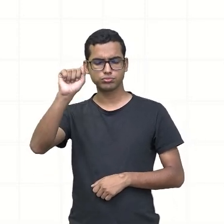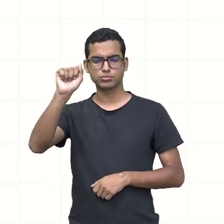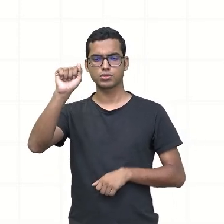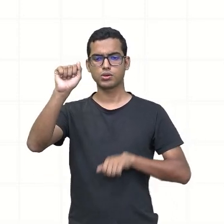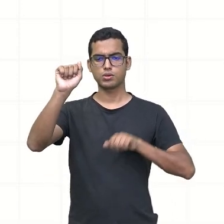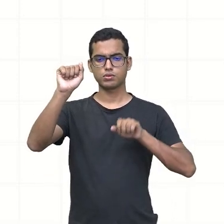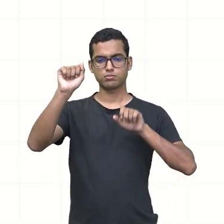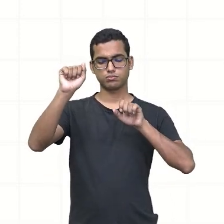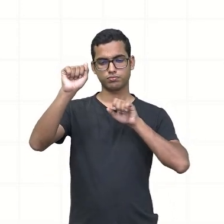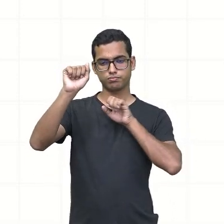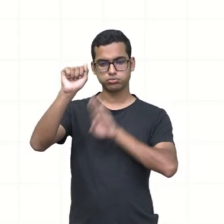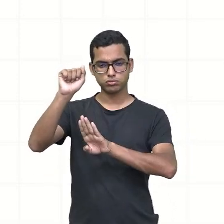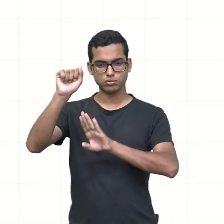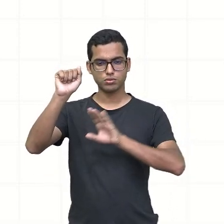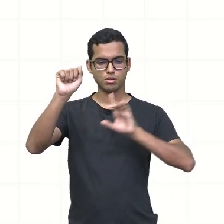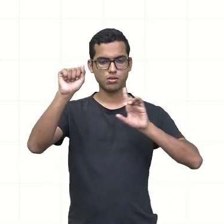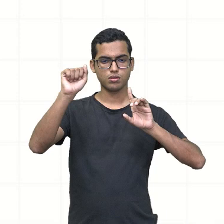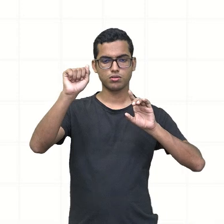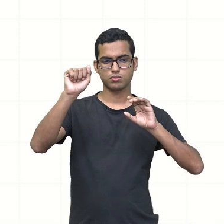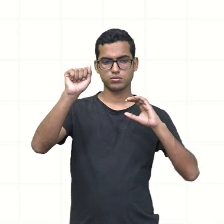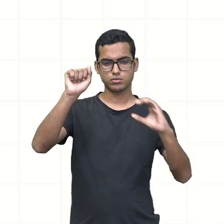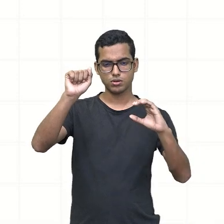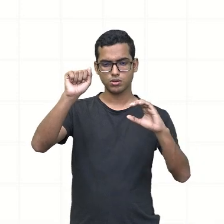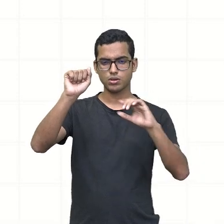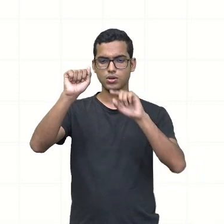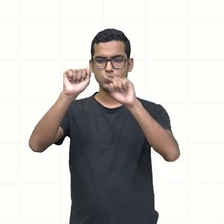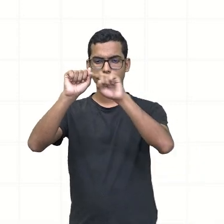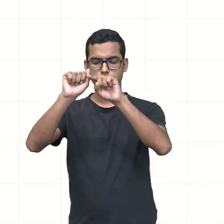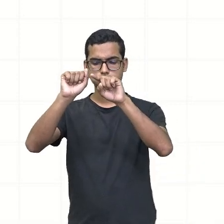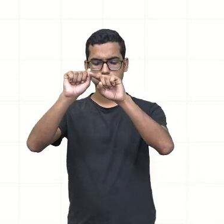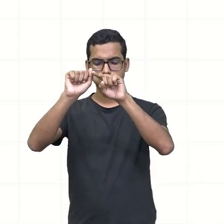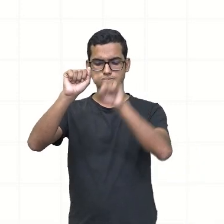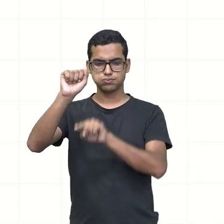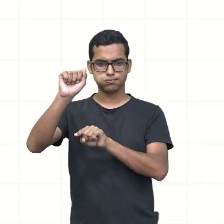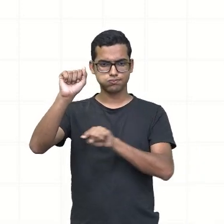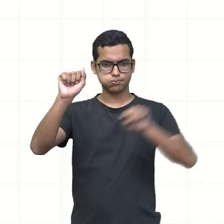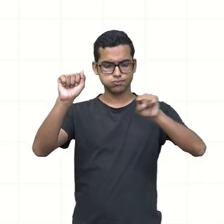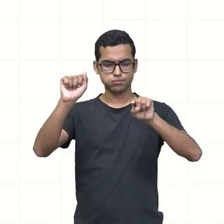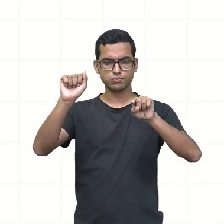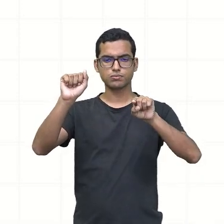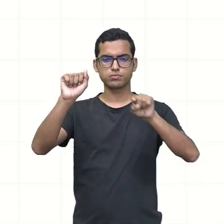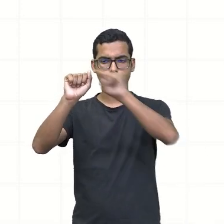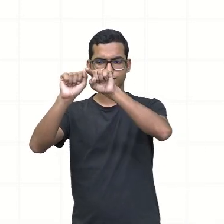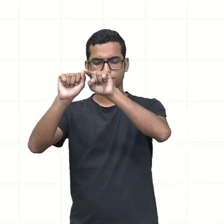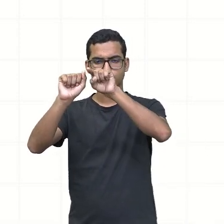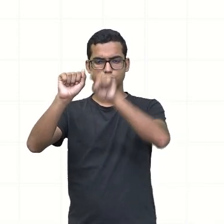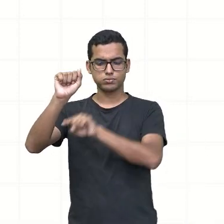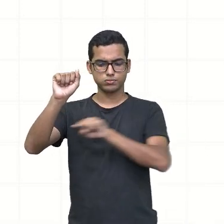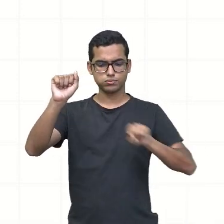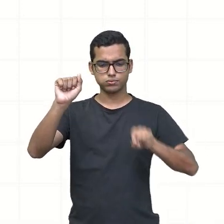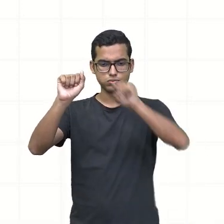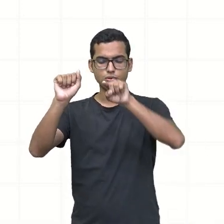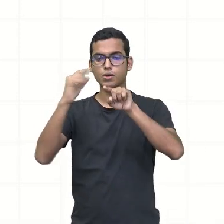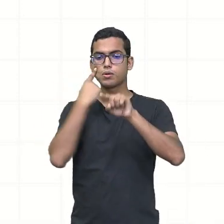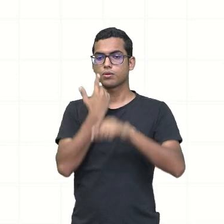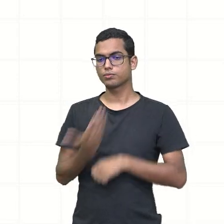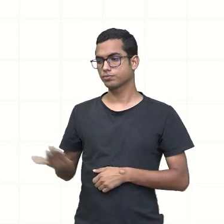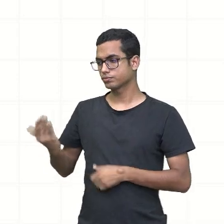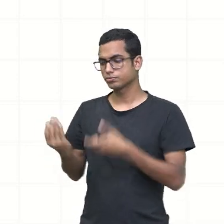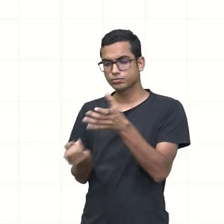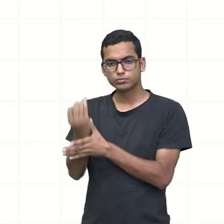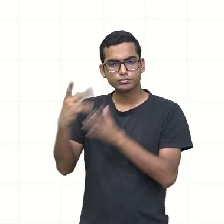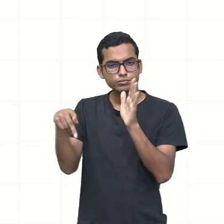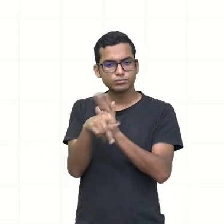Vamos nomear aqui o ponto C. Que polígono nós formamos aí? Nós formamos, então, aí